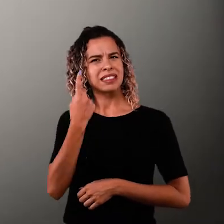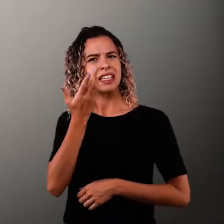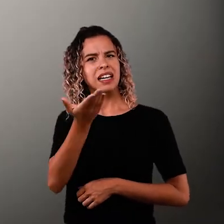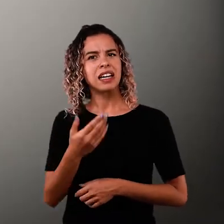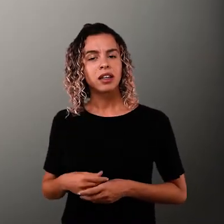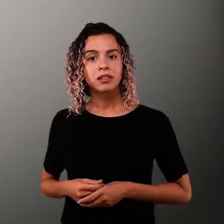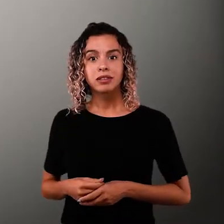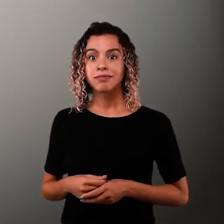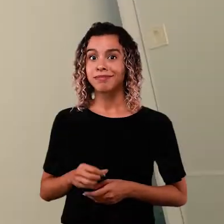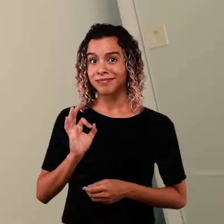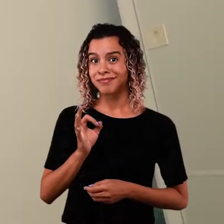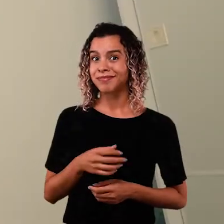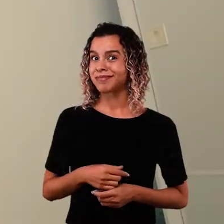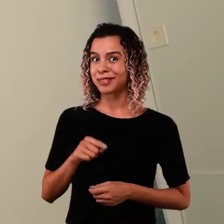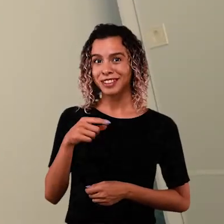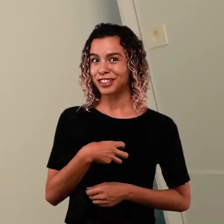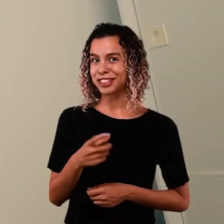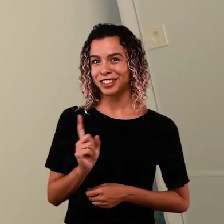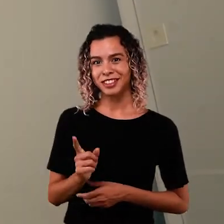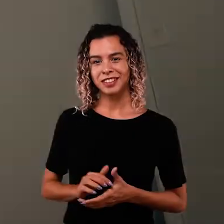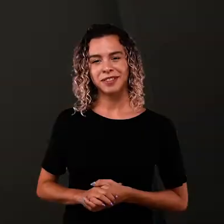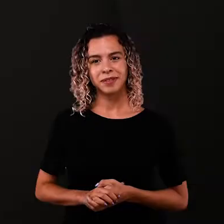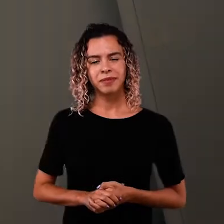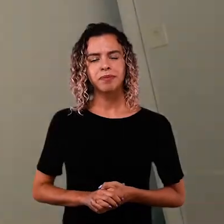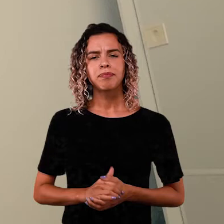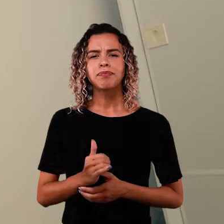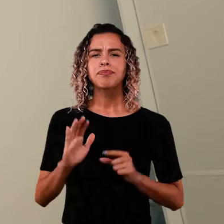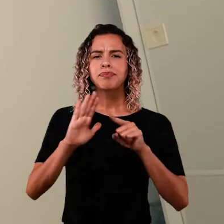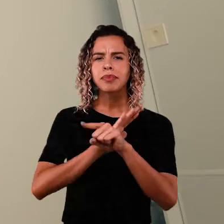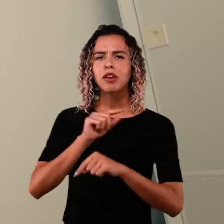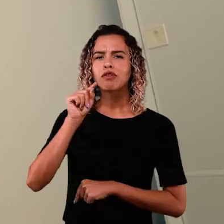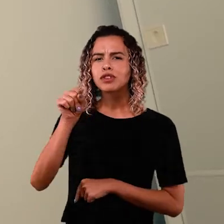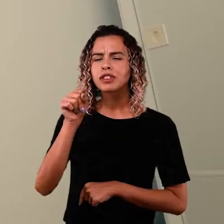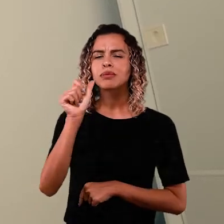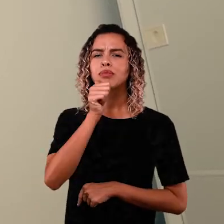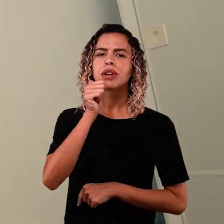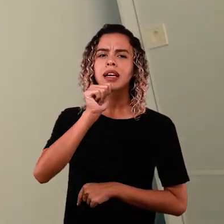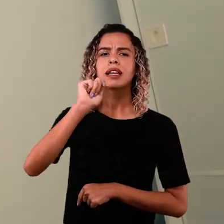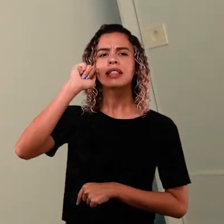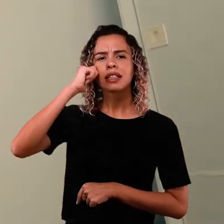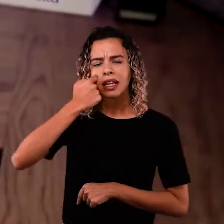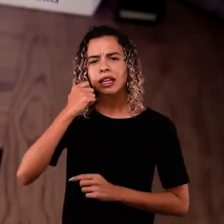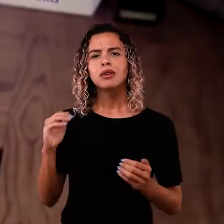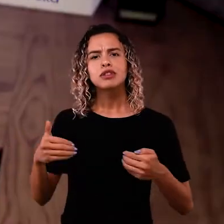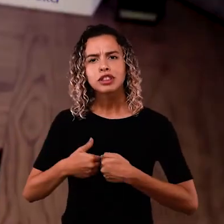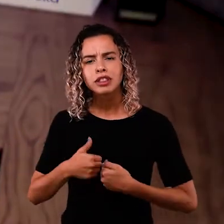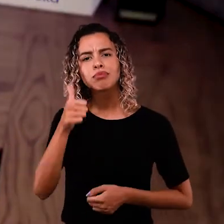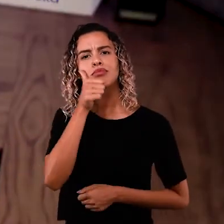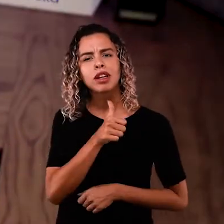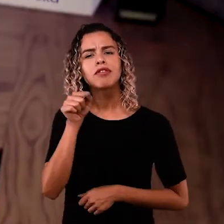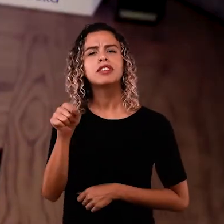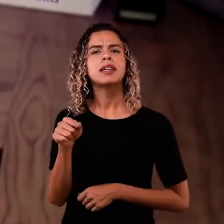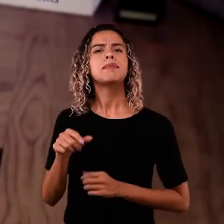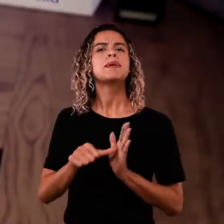aí não tá um pouco diferente? E não é assim que funciona, né? Você como mulher Cristiano, autista, diagnosticado negra, aos 34 que preconceito anos.